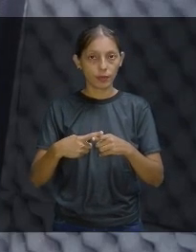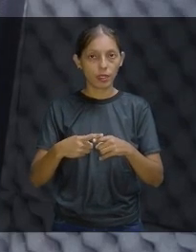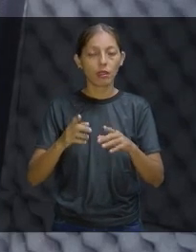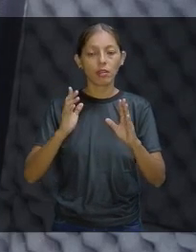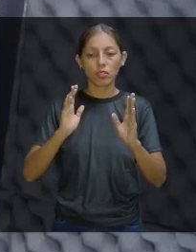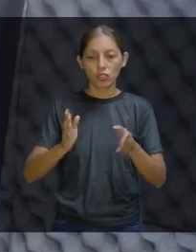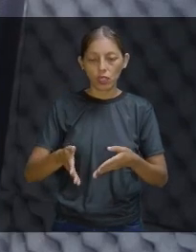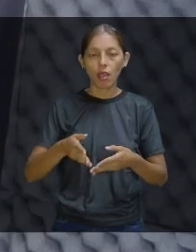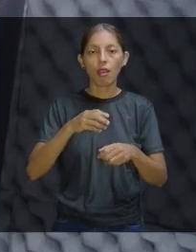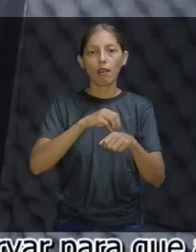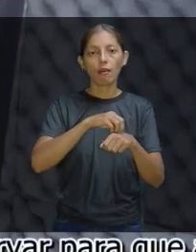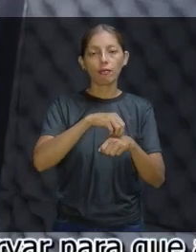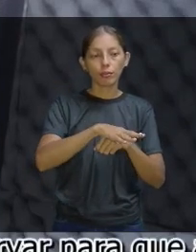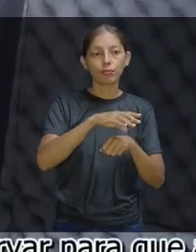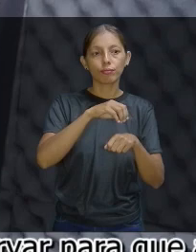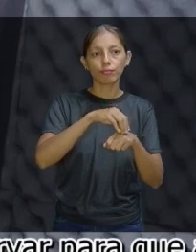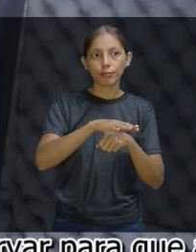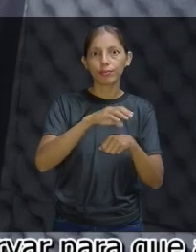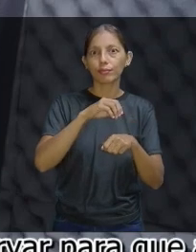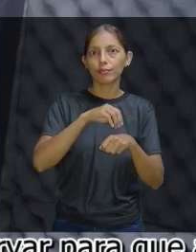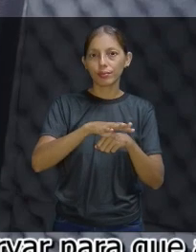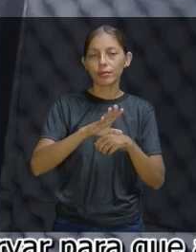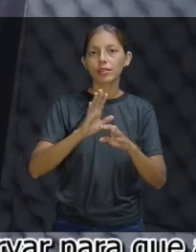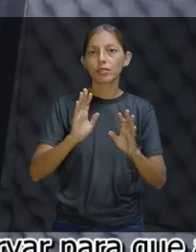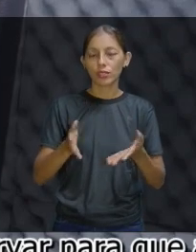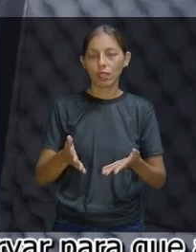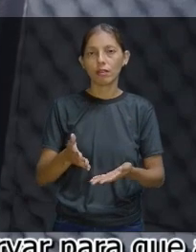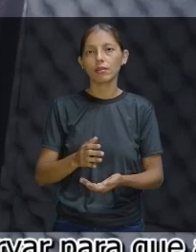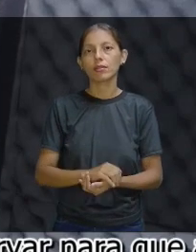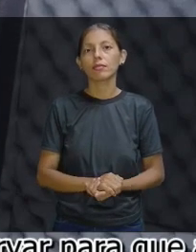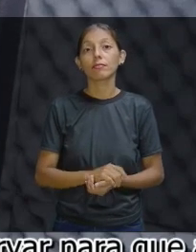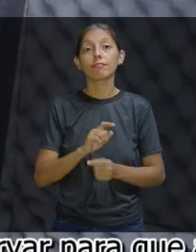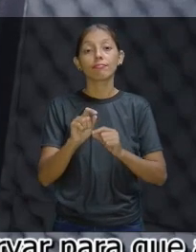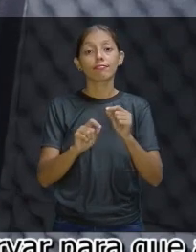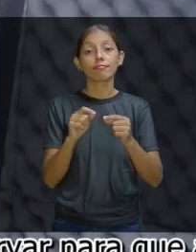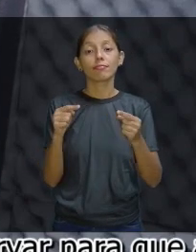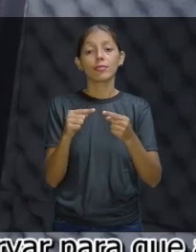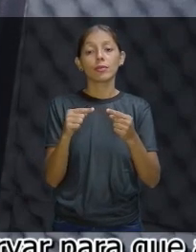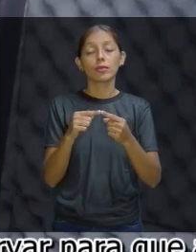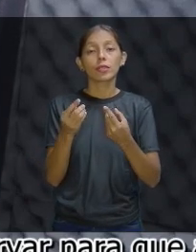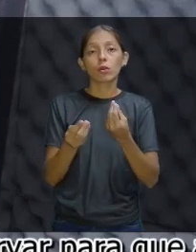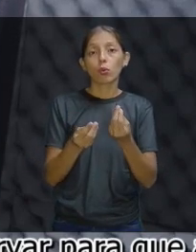todas as diretrizes que nós, tribunais regionais eleitorais, juízes